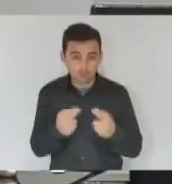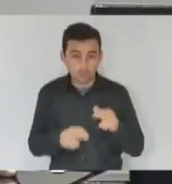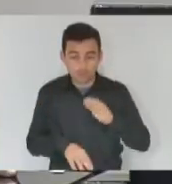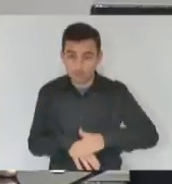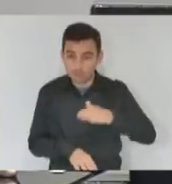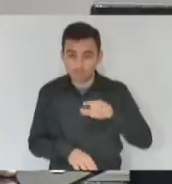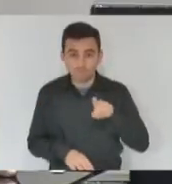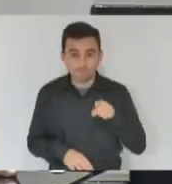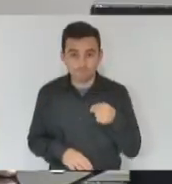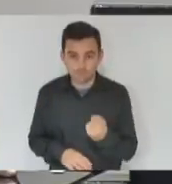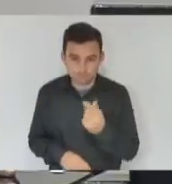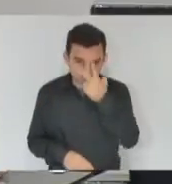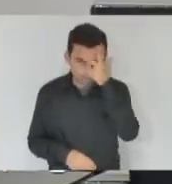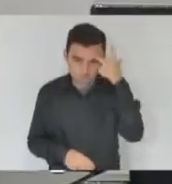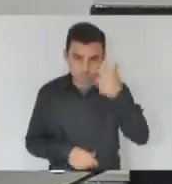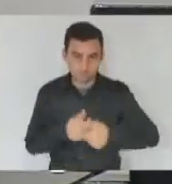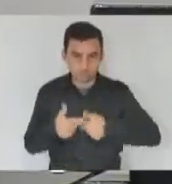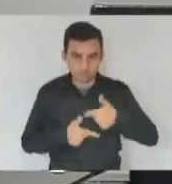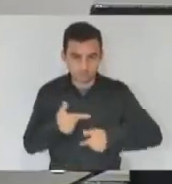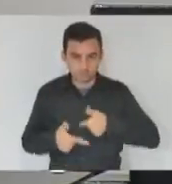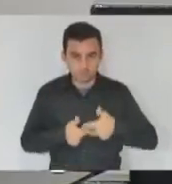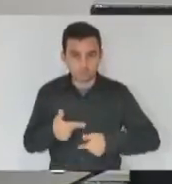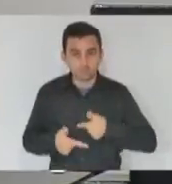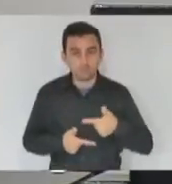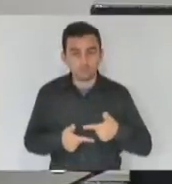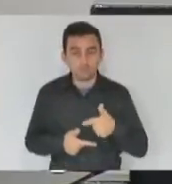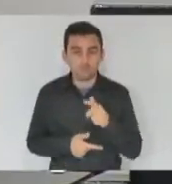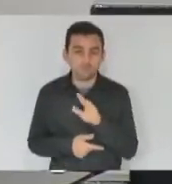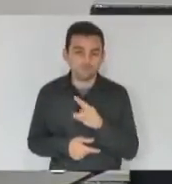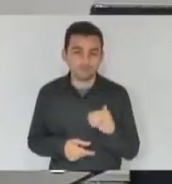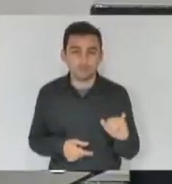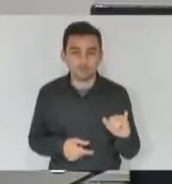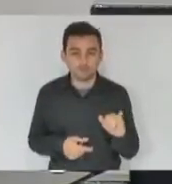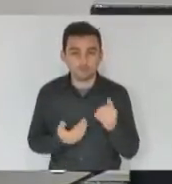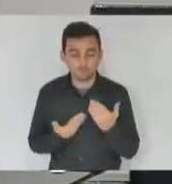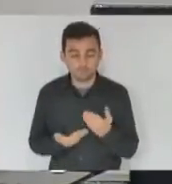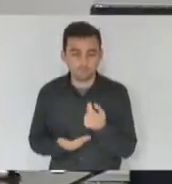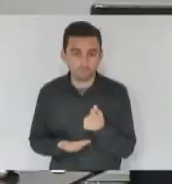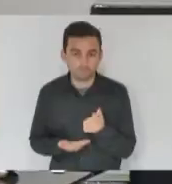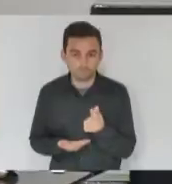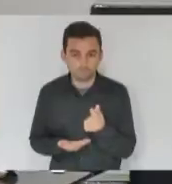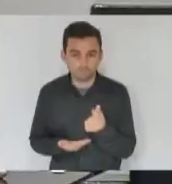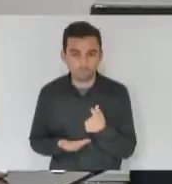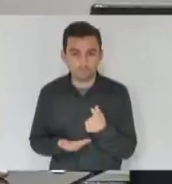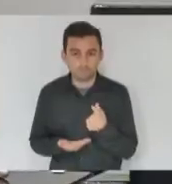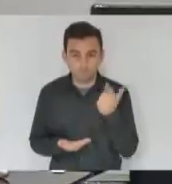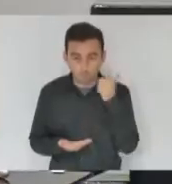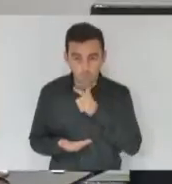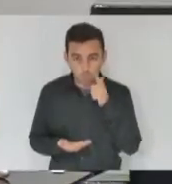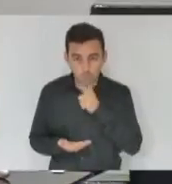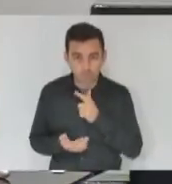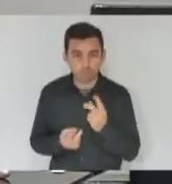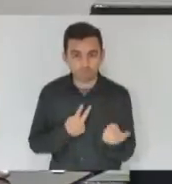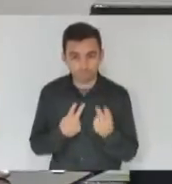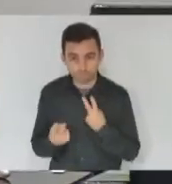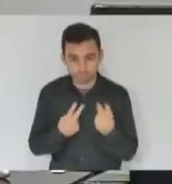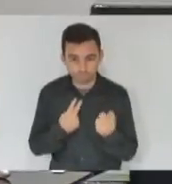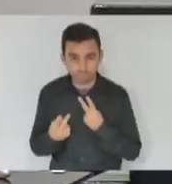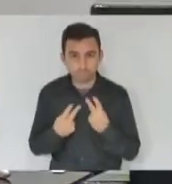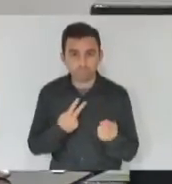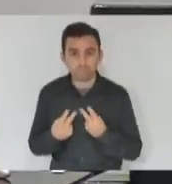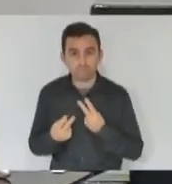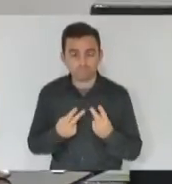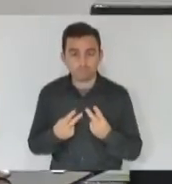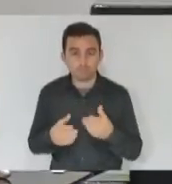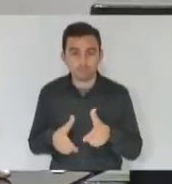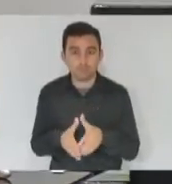trabalhadores que vão, com esse investimento, praticamente duplicar o tamanho